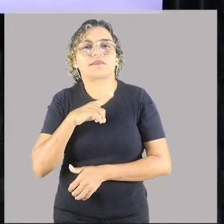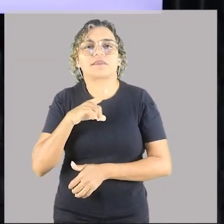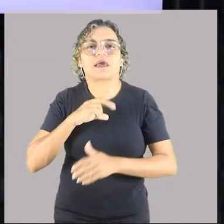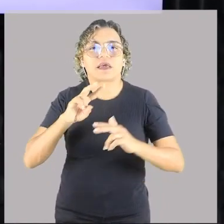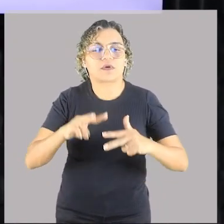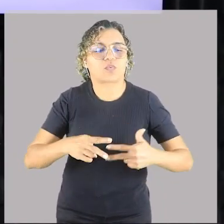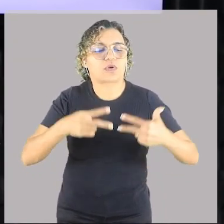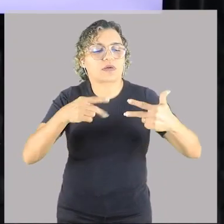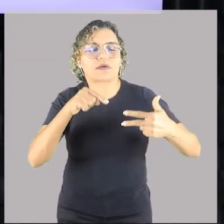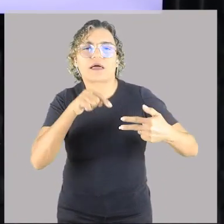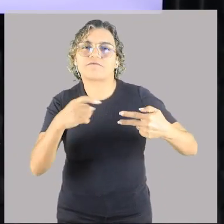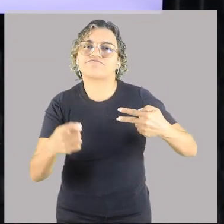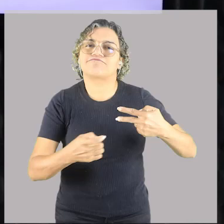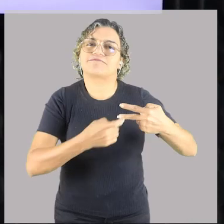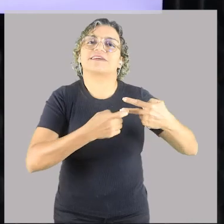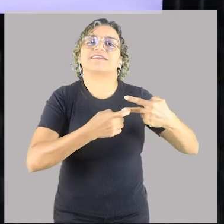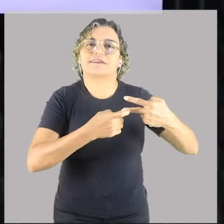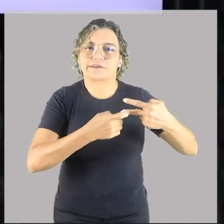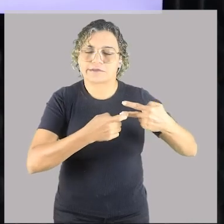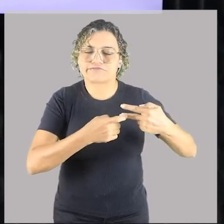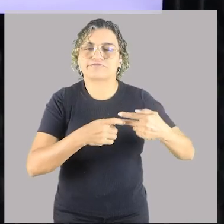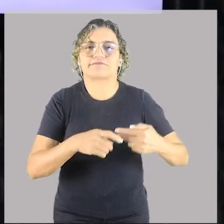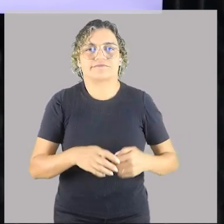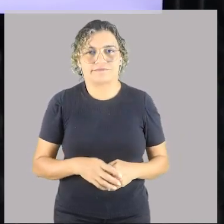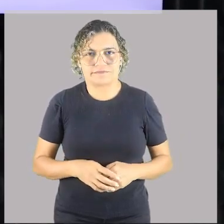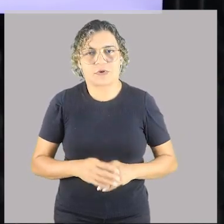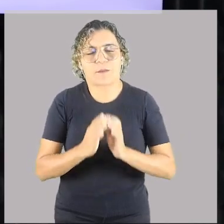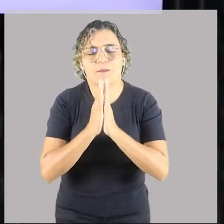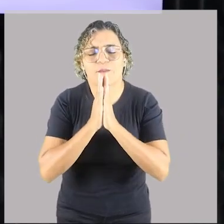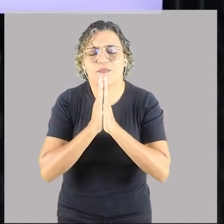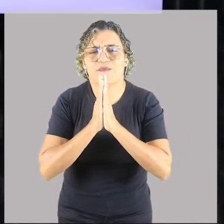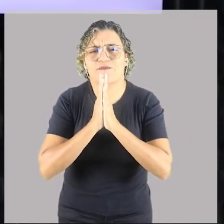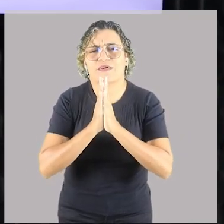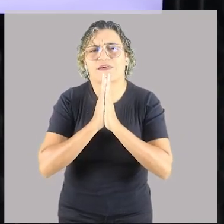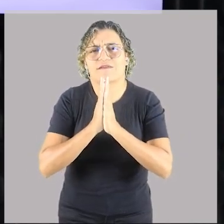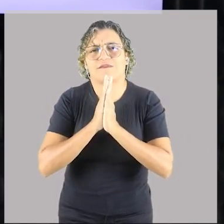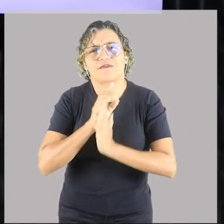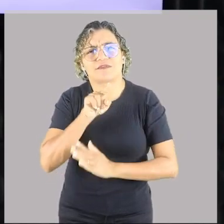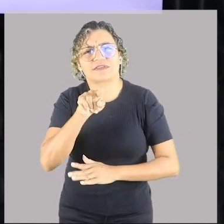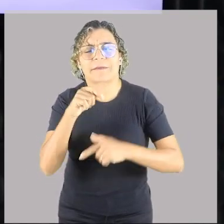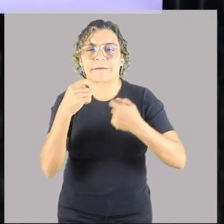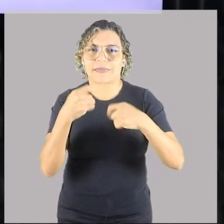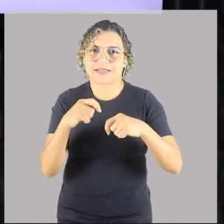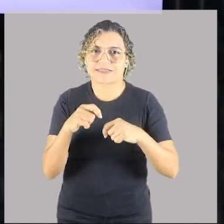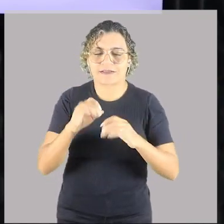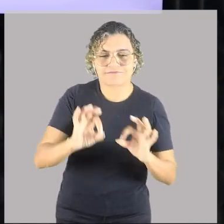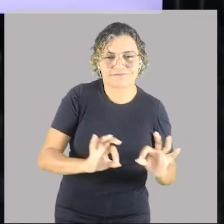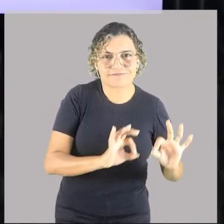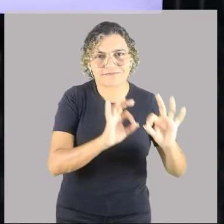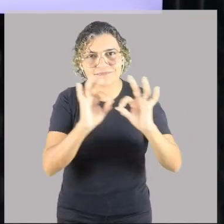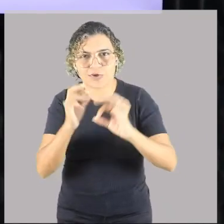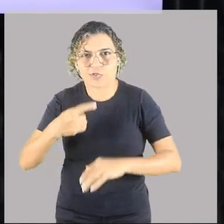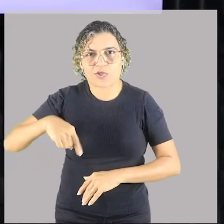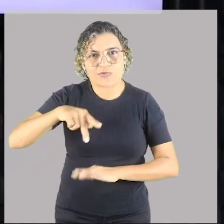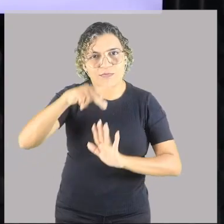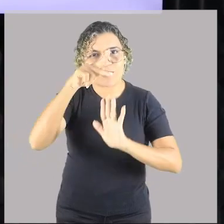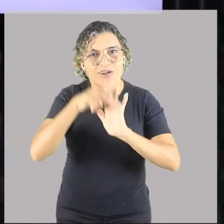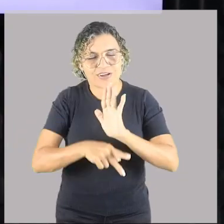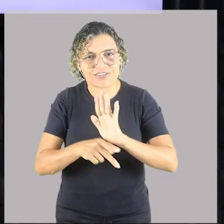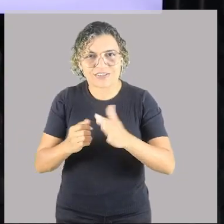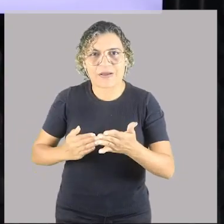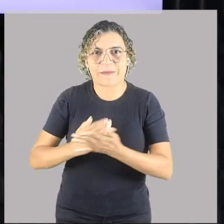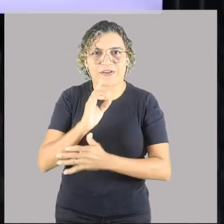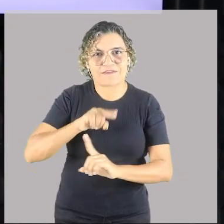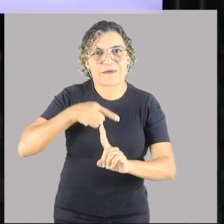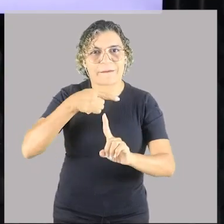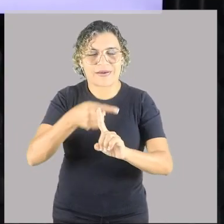bonitinho, ó, inscreva-se, você clica lá, pelo amor de Deus, e acompanhe o nosso projeto